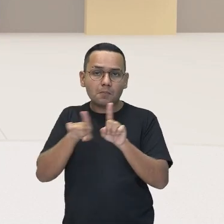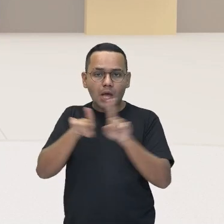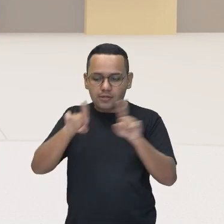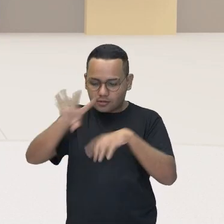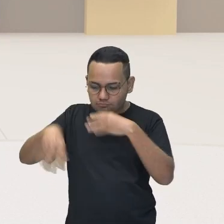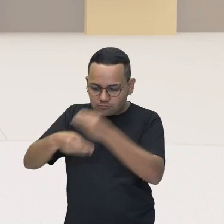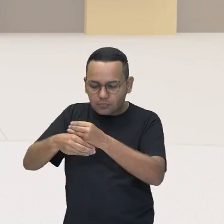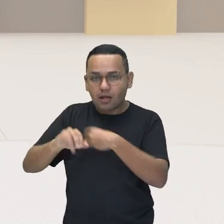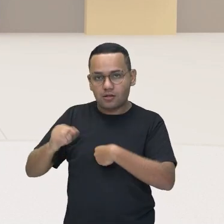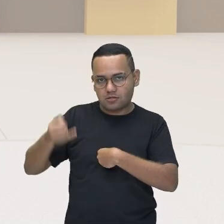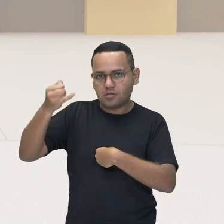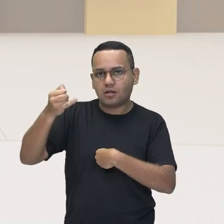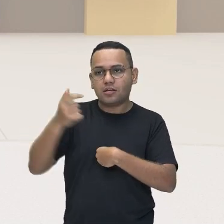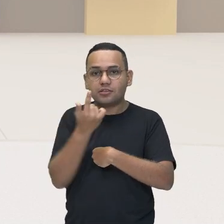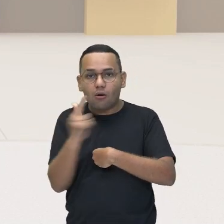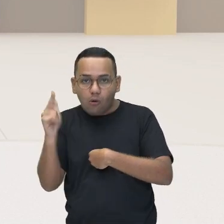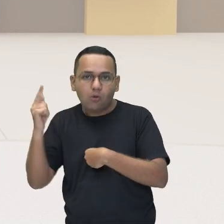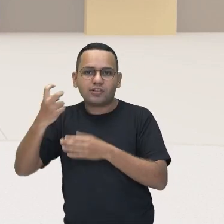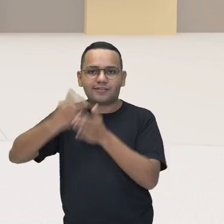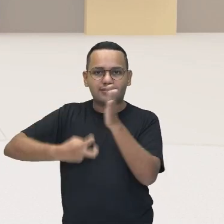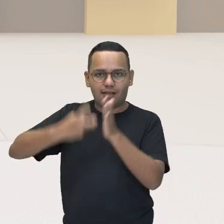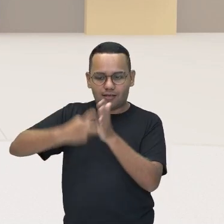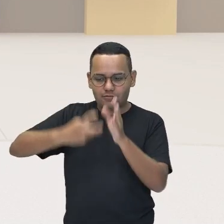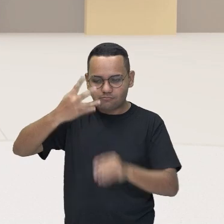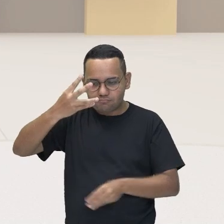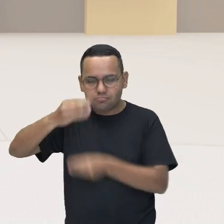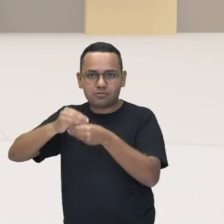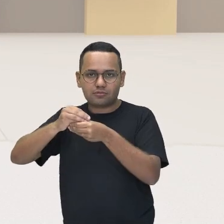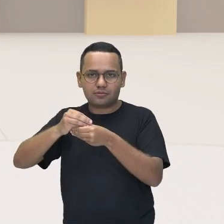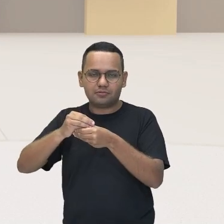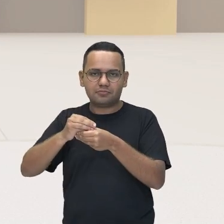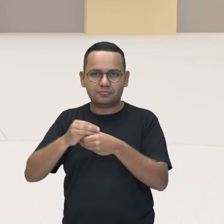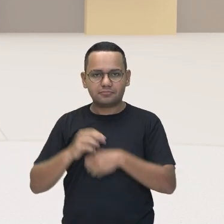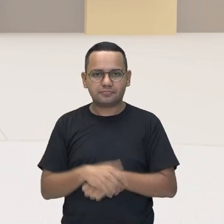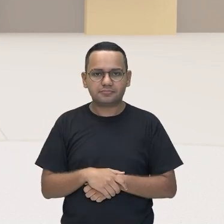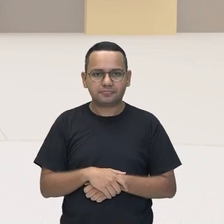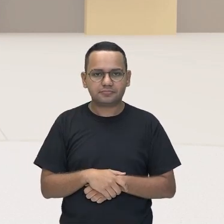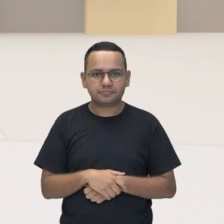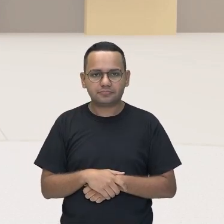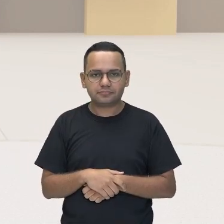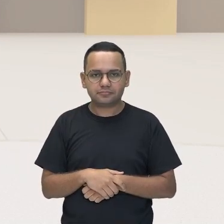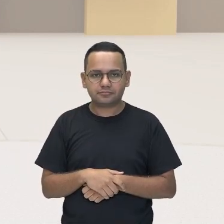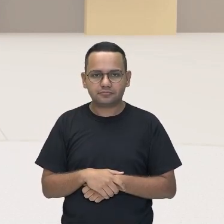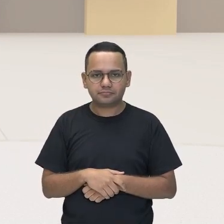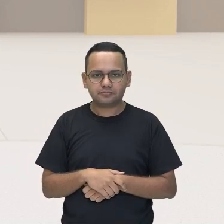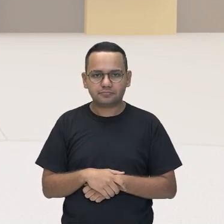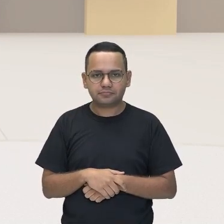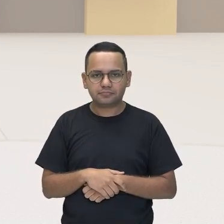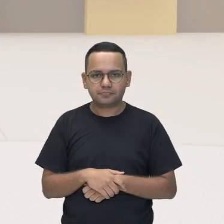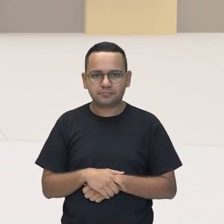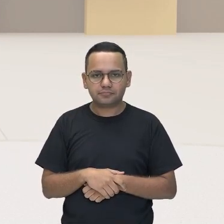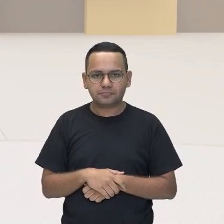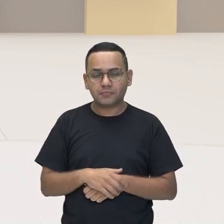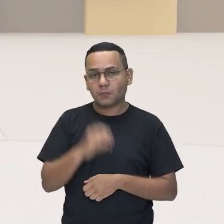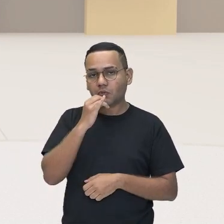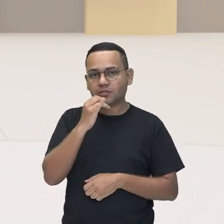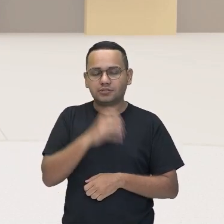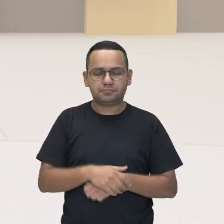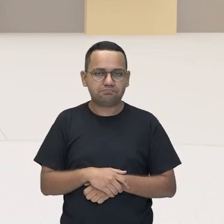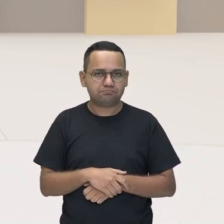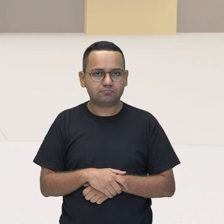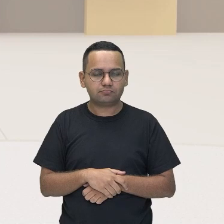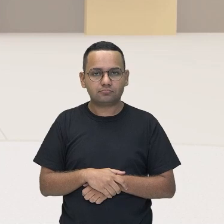outras taxas pelo serviço. Então, o que é? Você tem ali, fez a sua declaração de imposto de